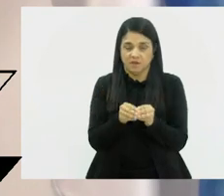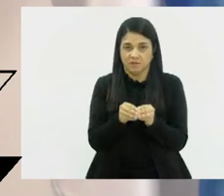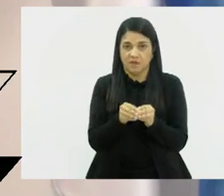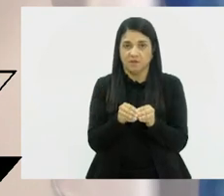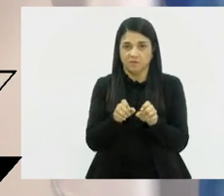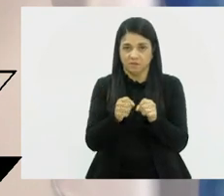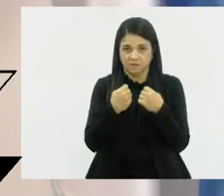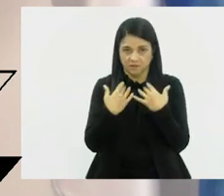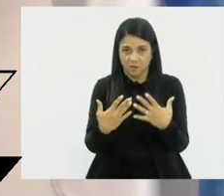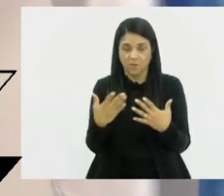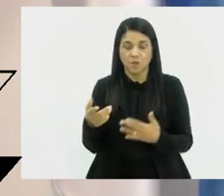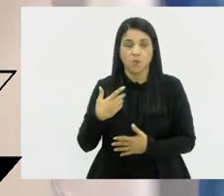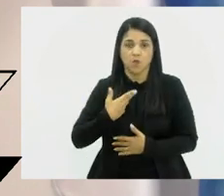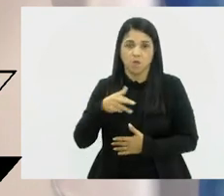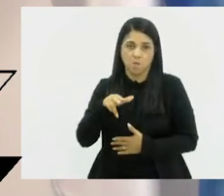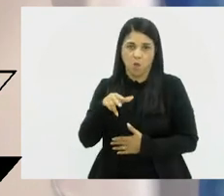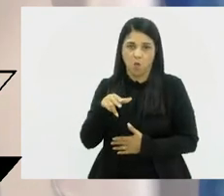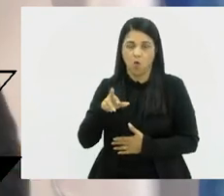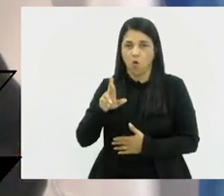meu irmão vereador Rogério Amorim.